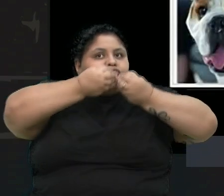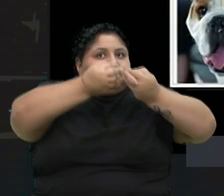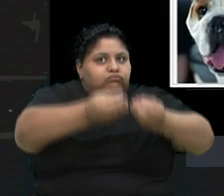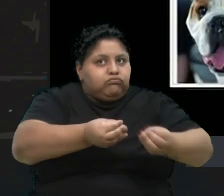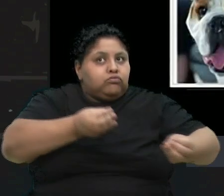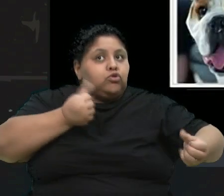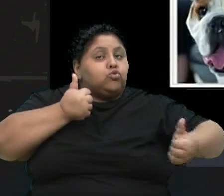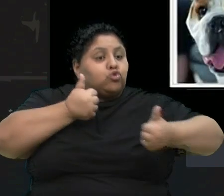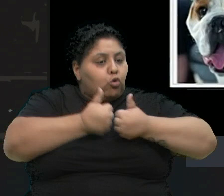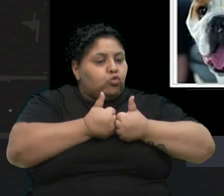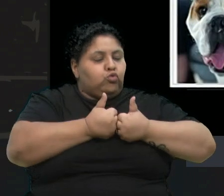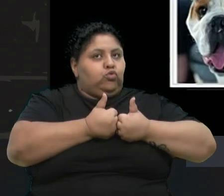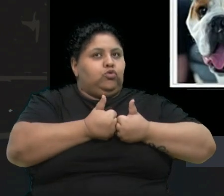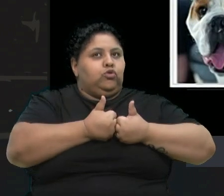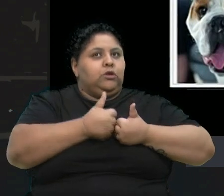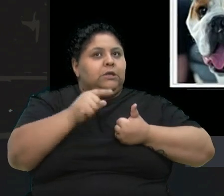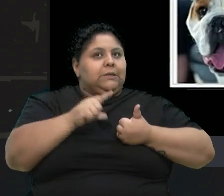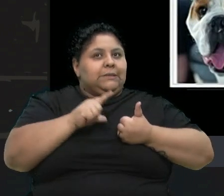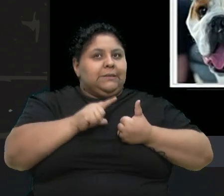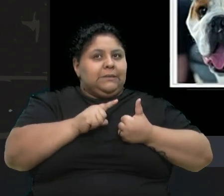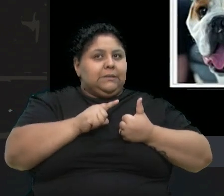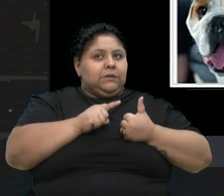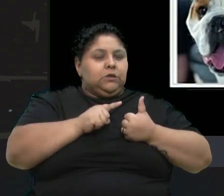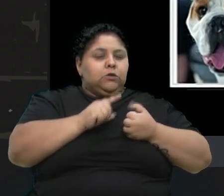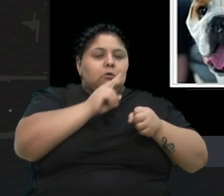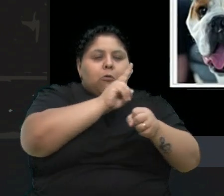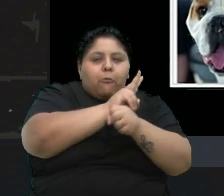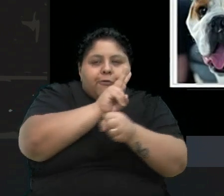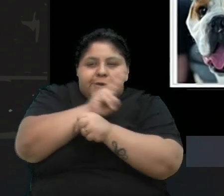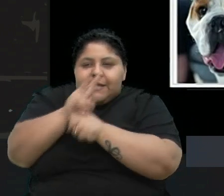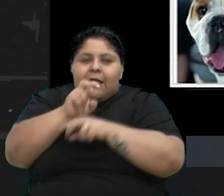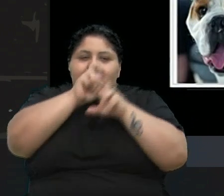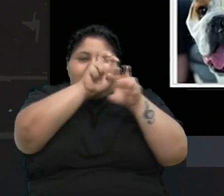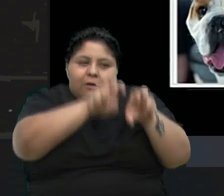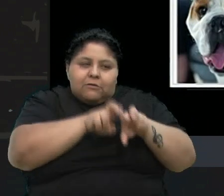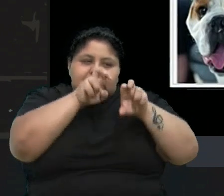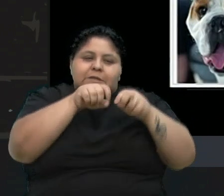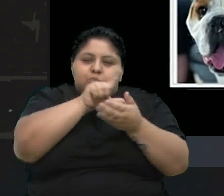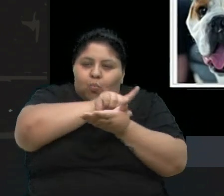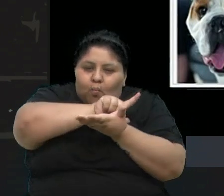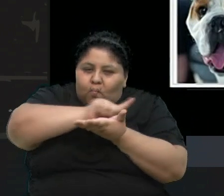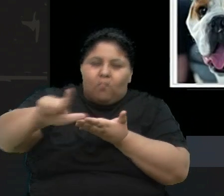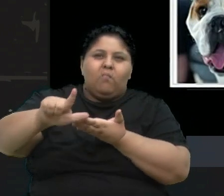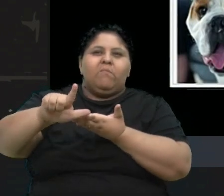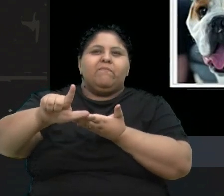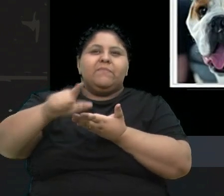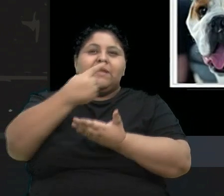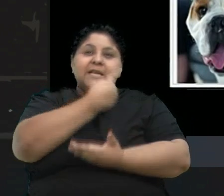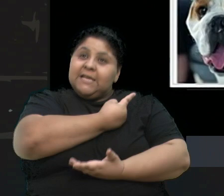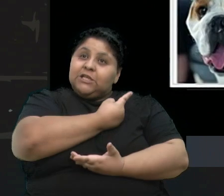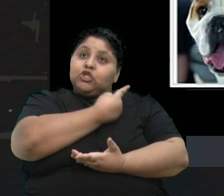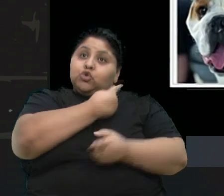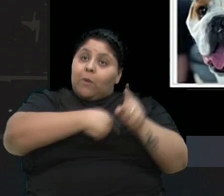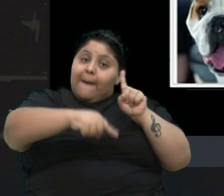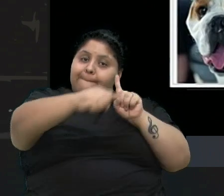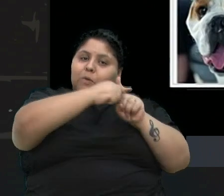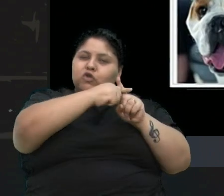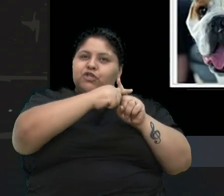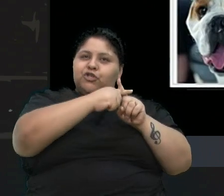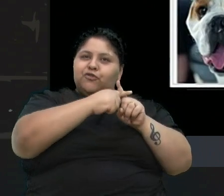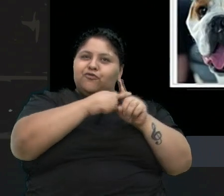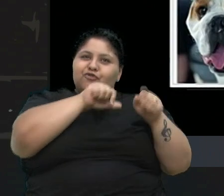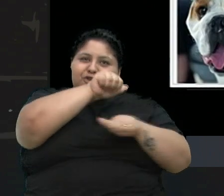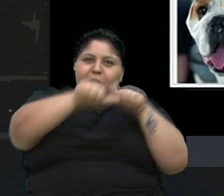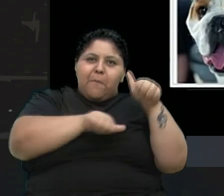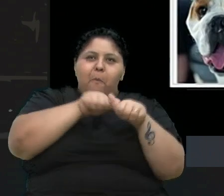parceria, haverá todo um cuidado com a roçada, com o cuidado, com a limpeza, enfim, e isso é um aspecto positivo que muda neste ano em